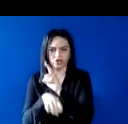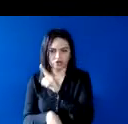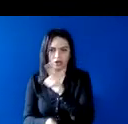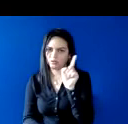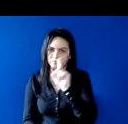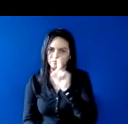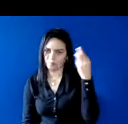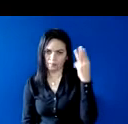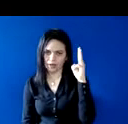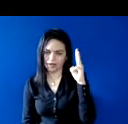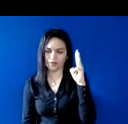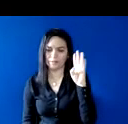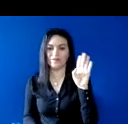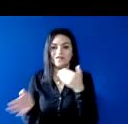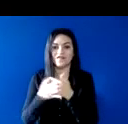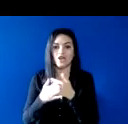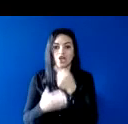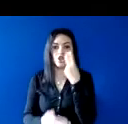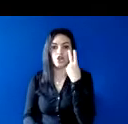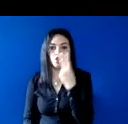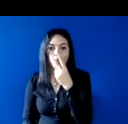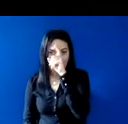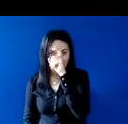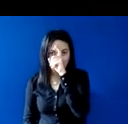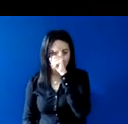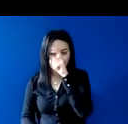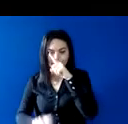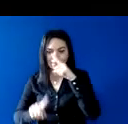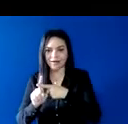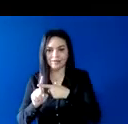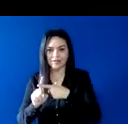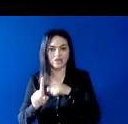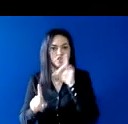2 maternidades para poder virar